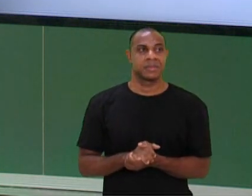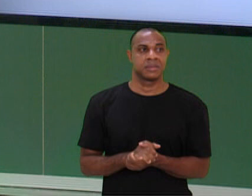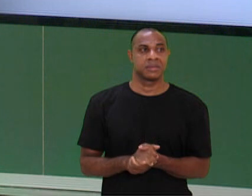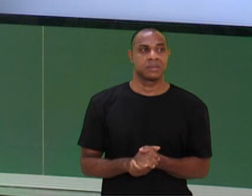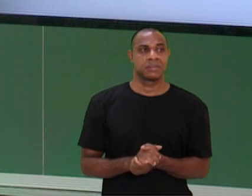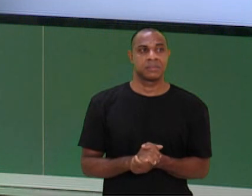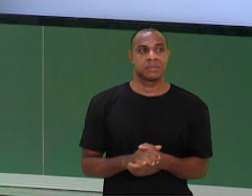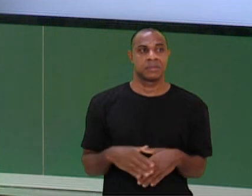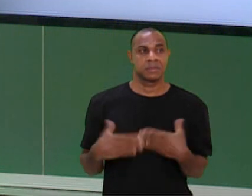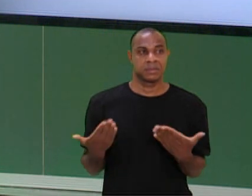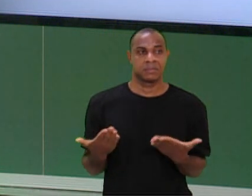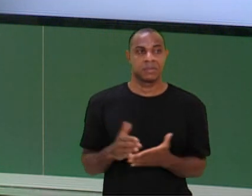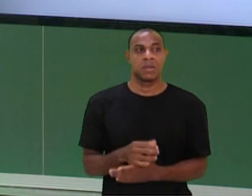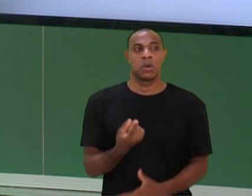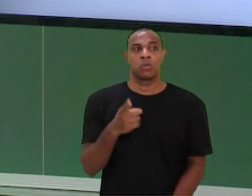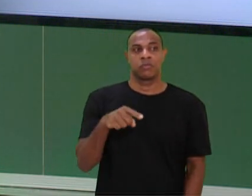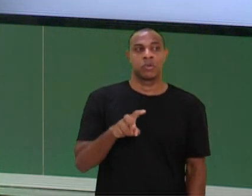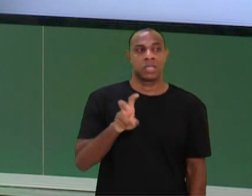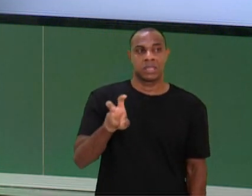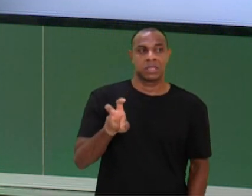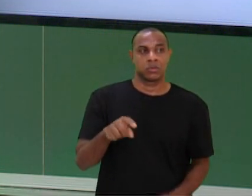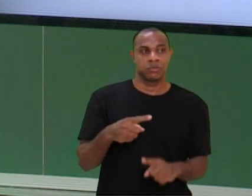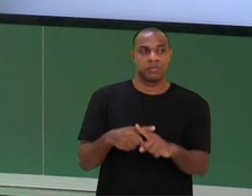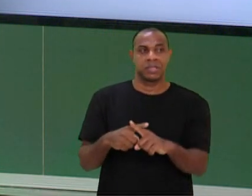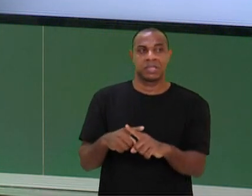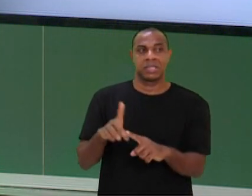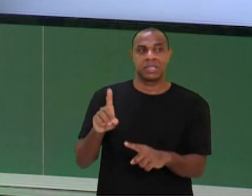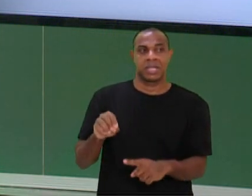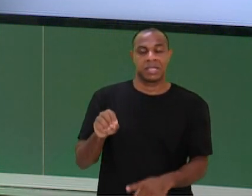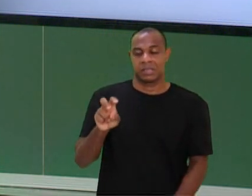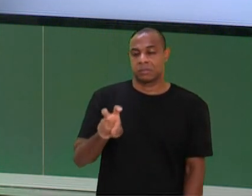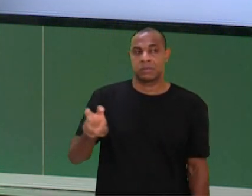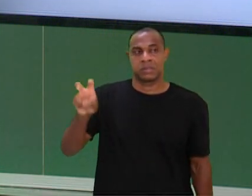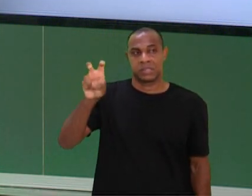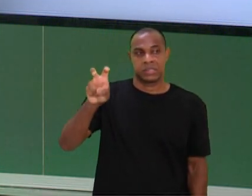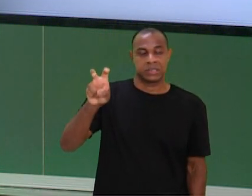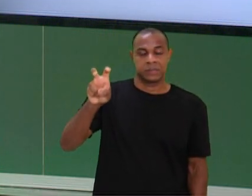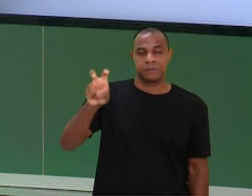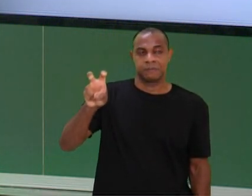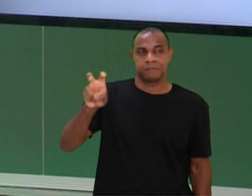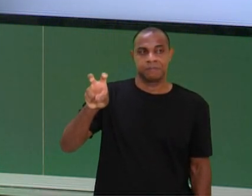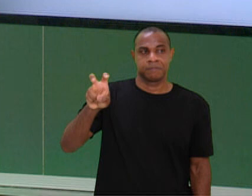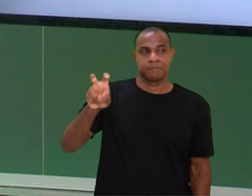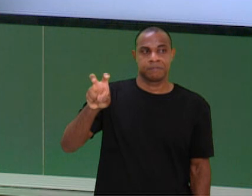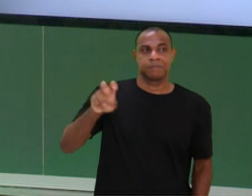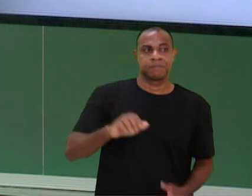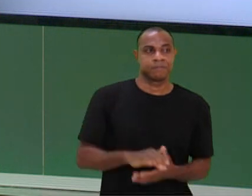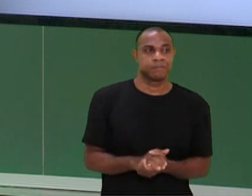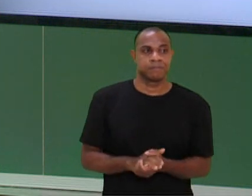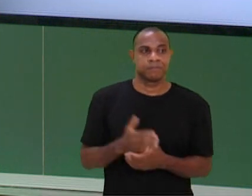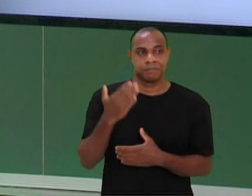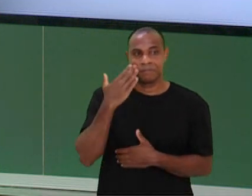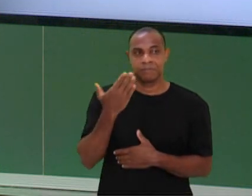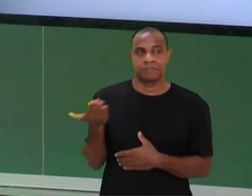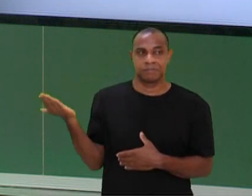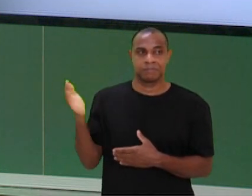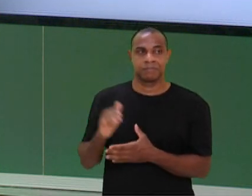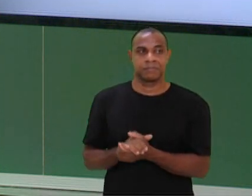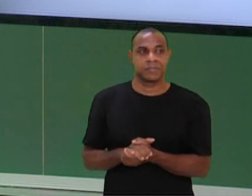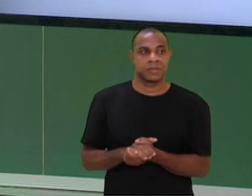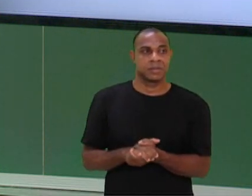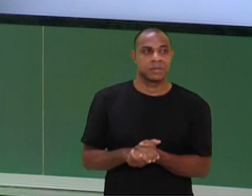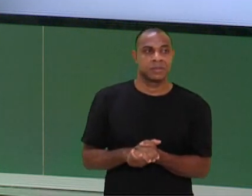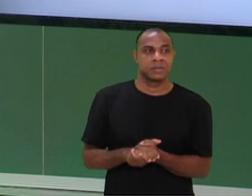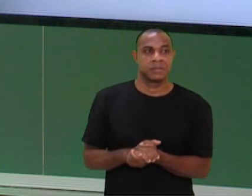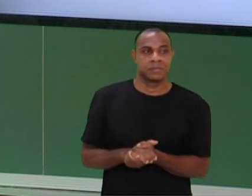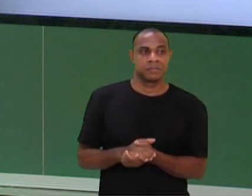0,50, ou seja, 1,5 vezes 10 na quinta, Newton por metro quadrado